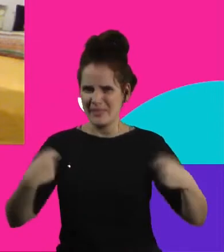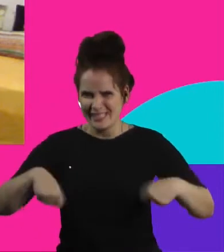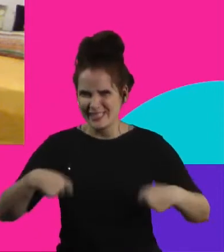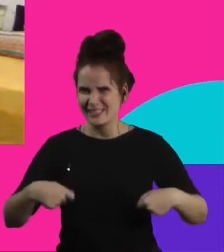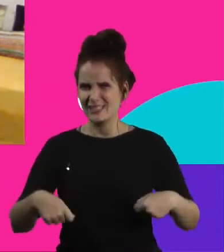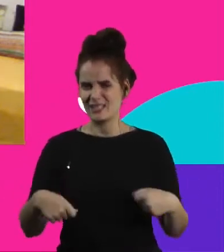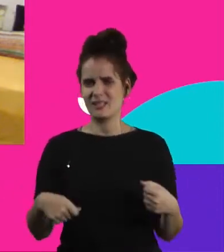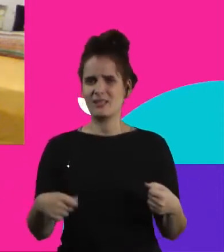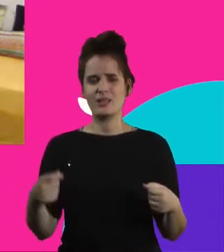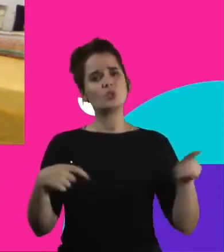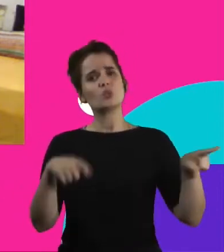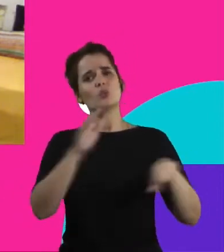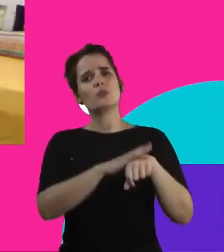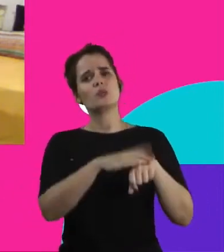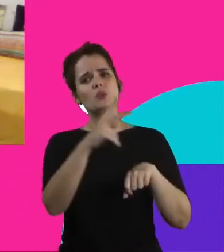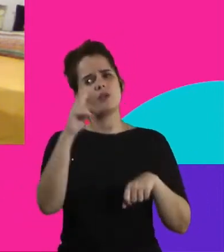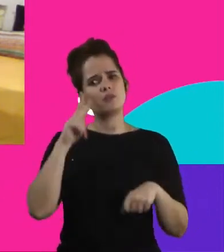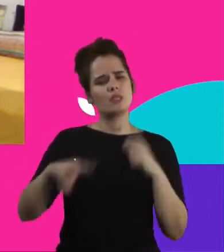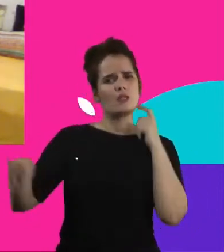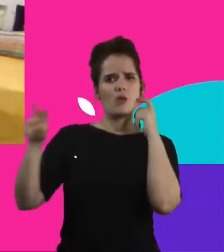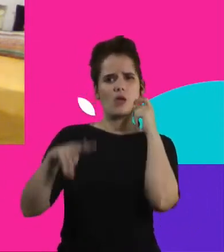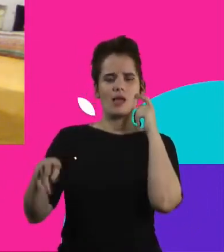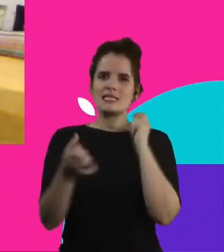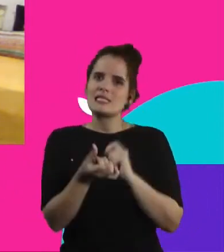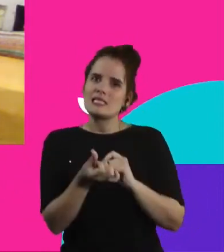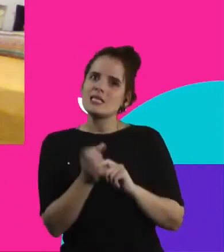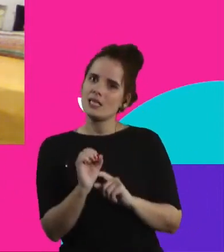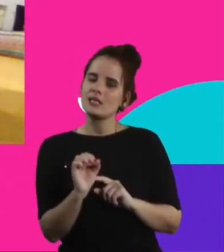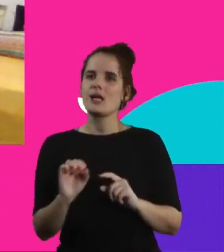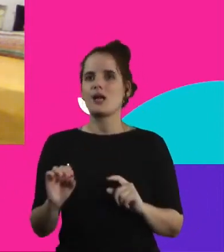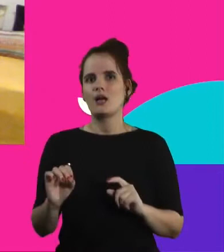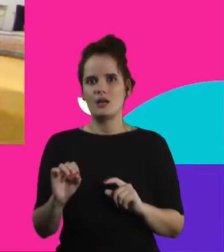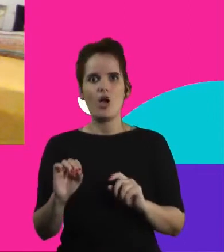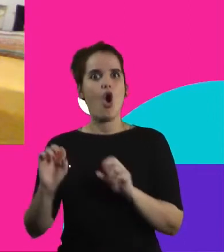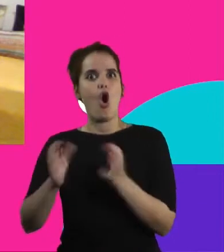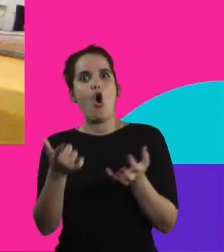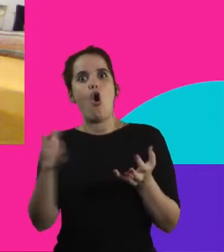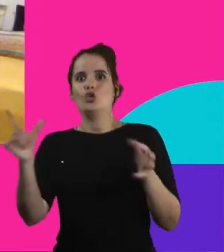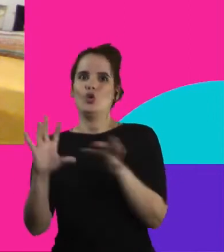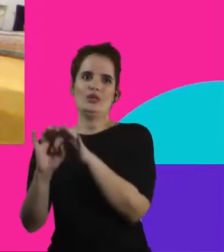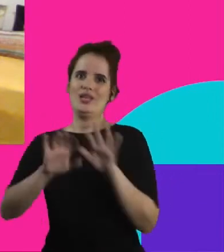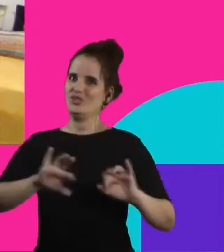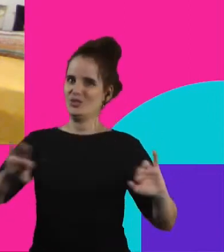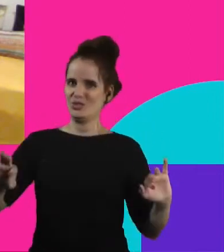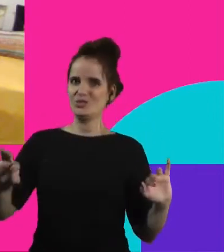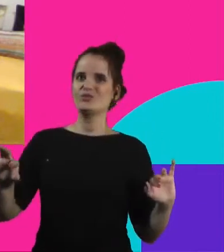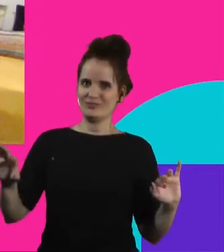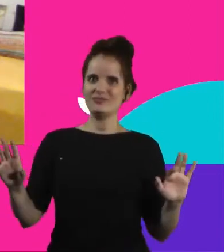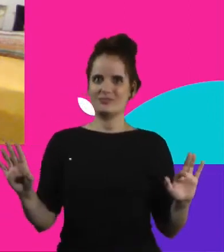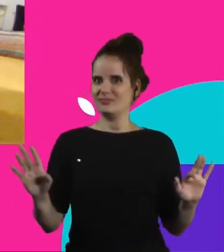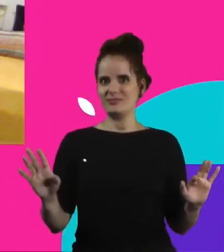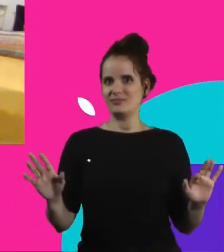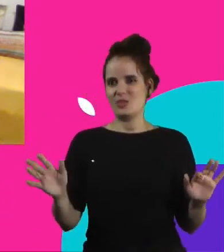tem visto, né, de idade? Eu mencionei 60, mas 60 anos, enfim, já é outra realidade também quando a gente pensa que está muito